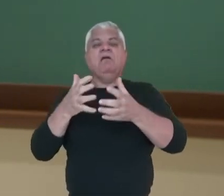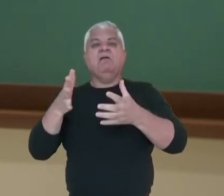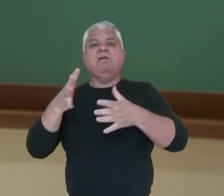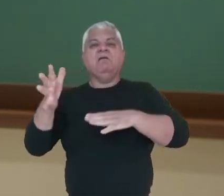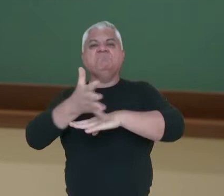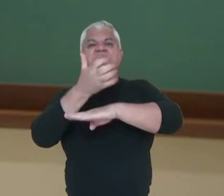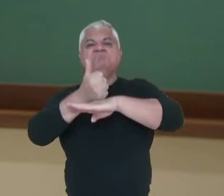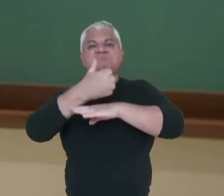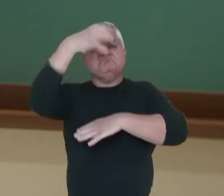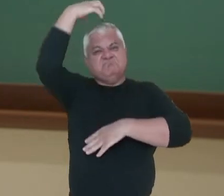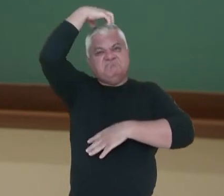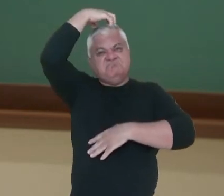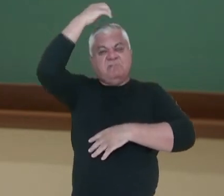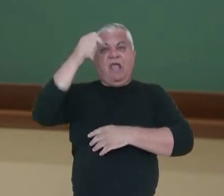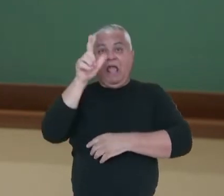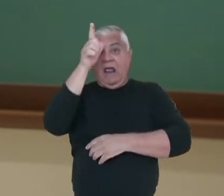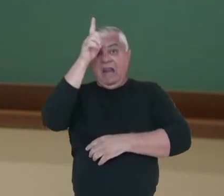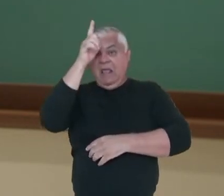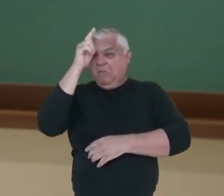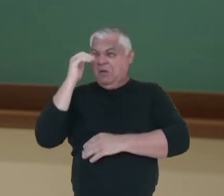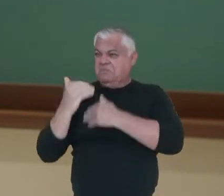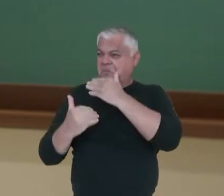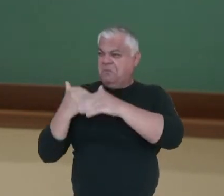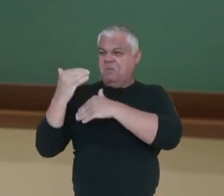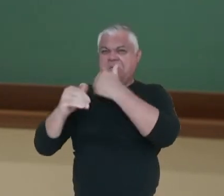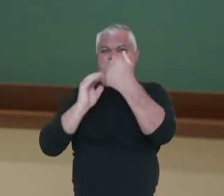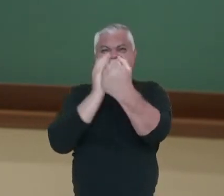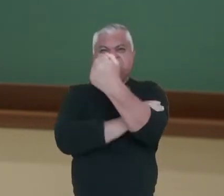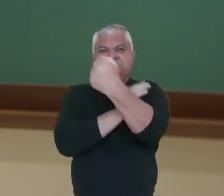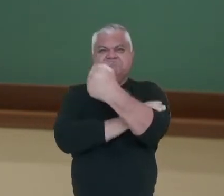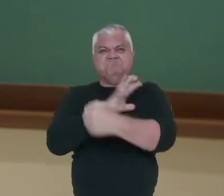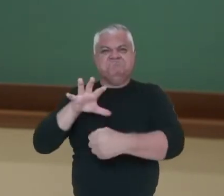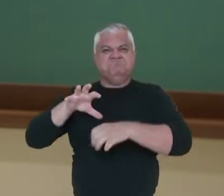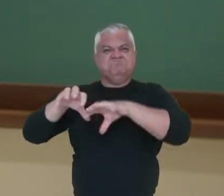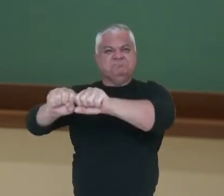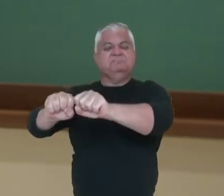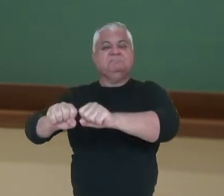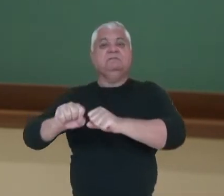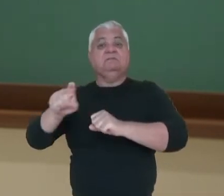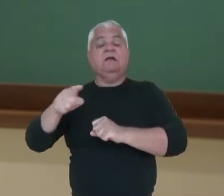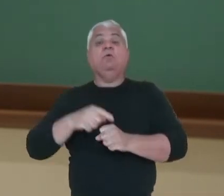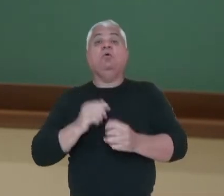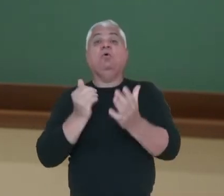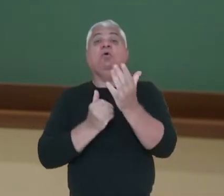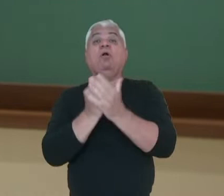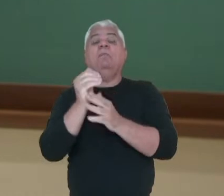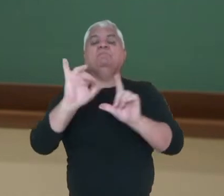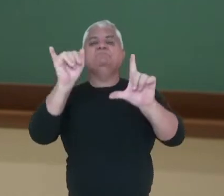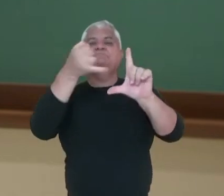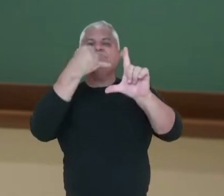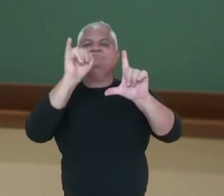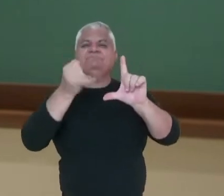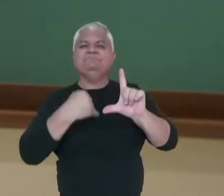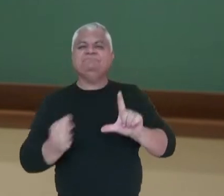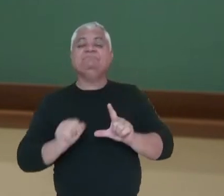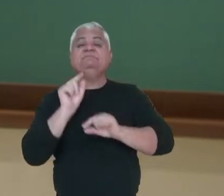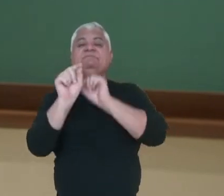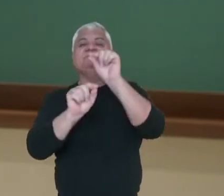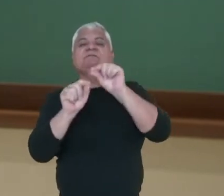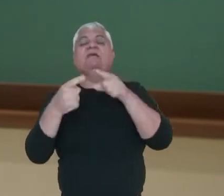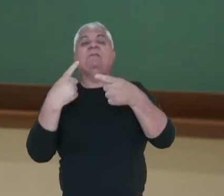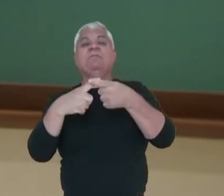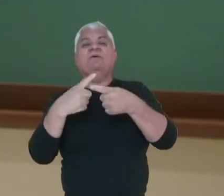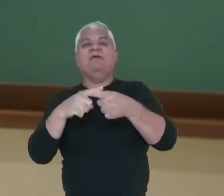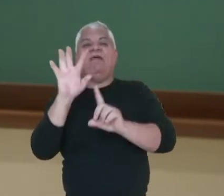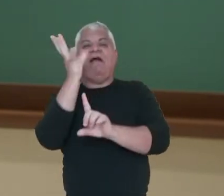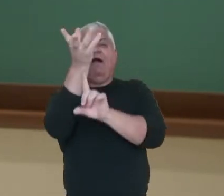se tornando cada vez forte, e é uma coisa que ia impulsionar um pouquinho mais para frente o expressionismo, que a gente vê que isso ia ser uma retomada da